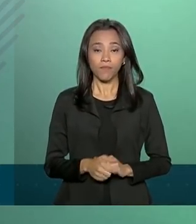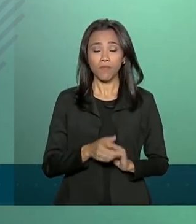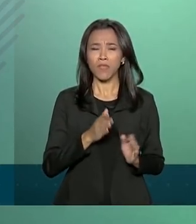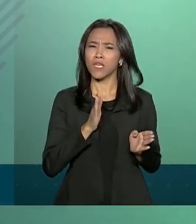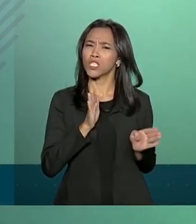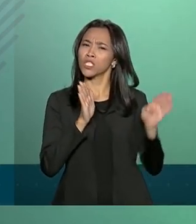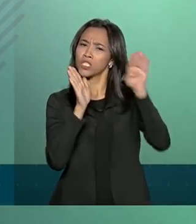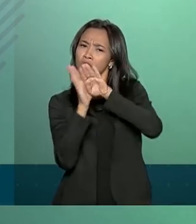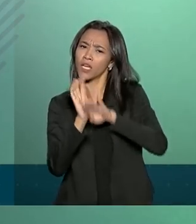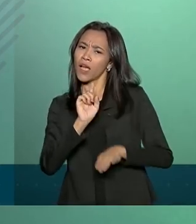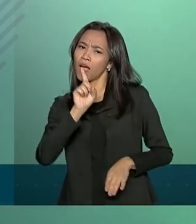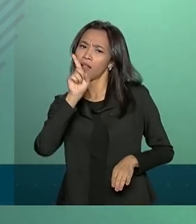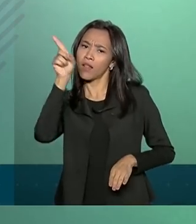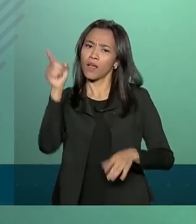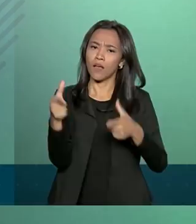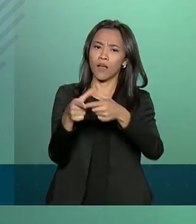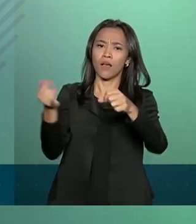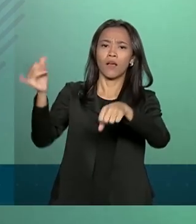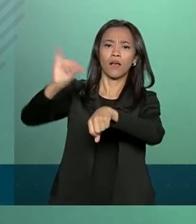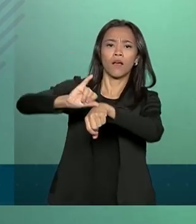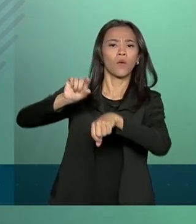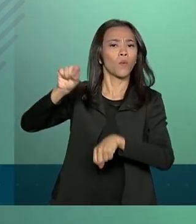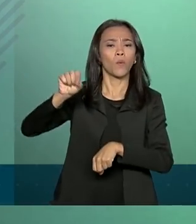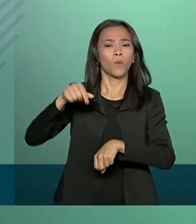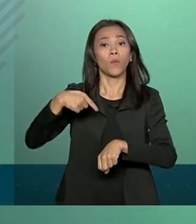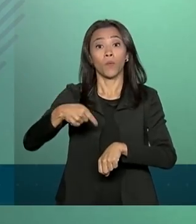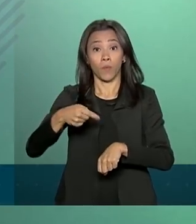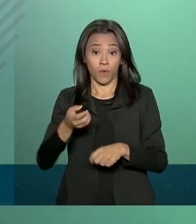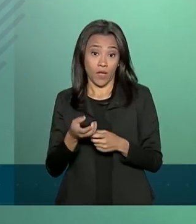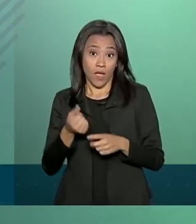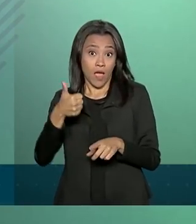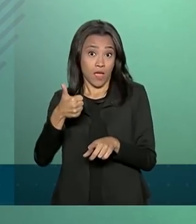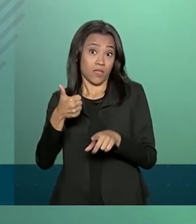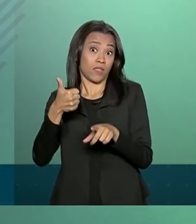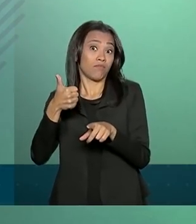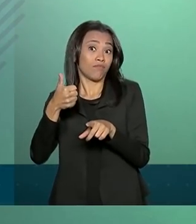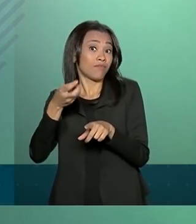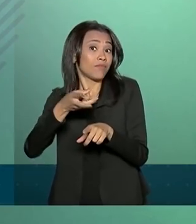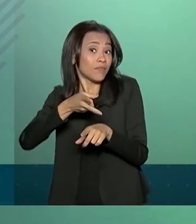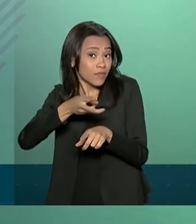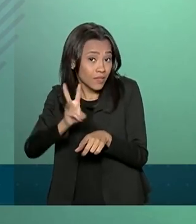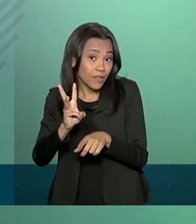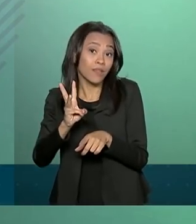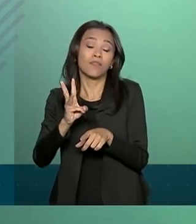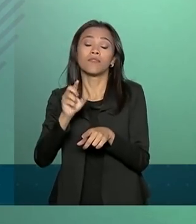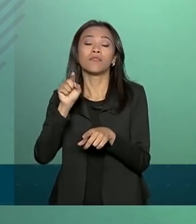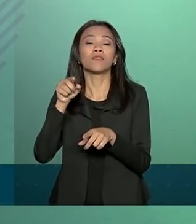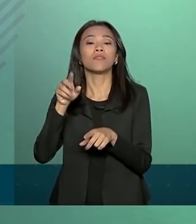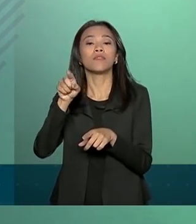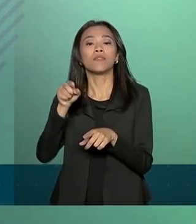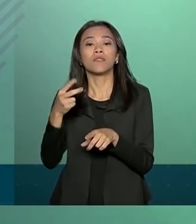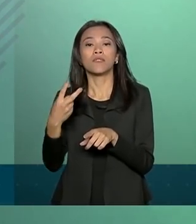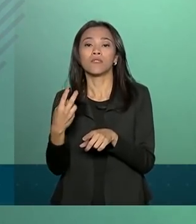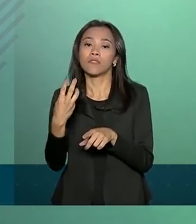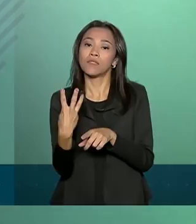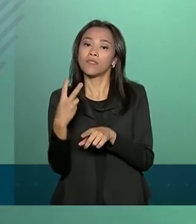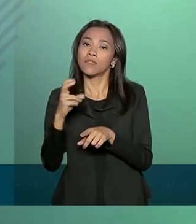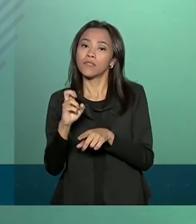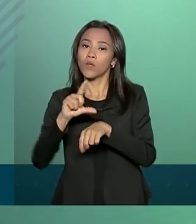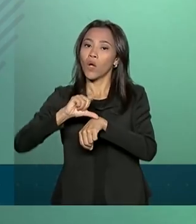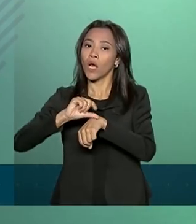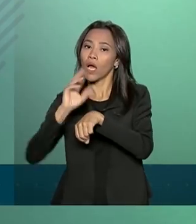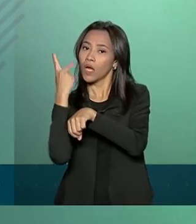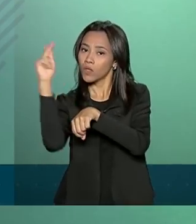chegada em osaka as 13 e 35 horas hora local no